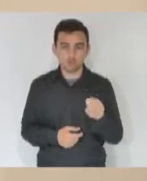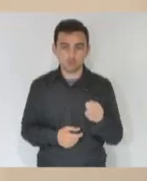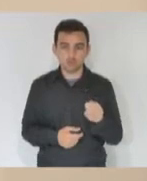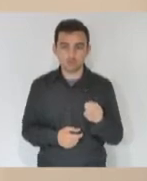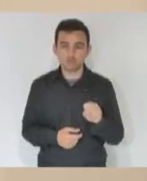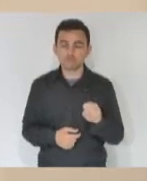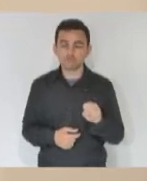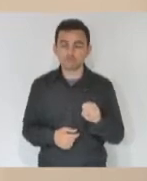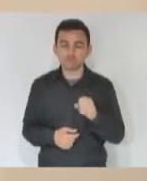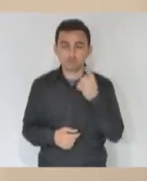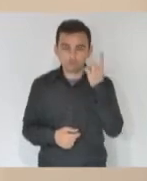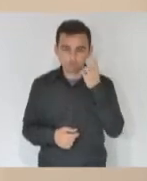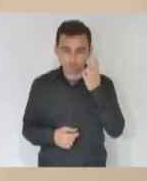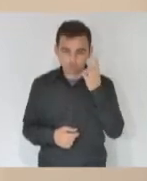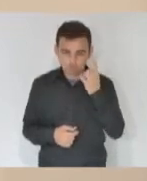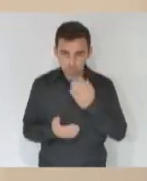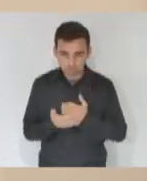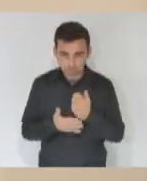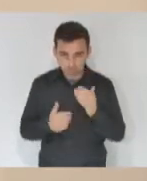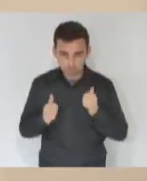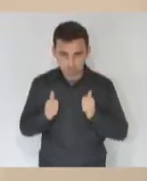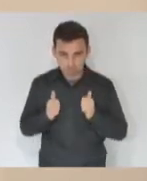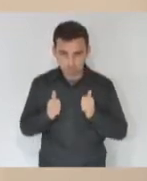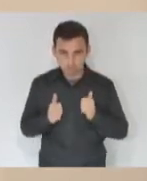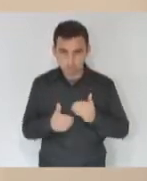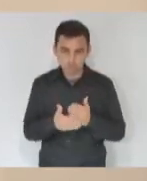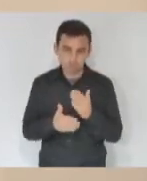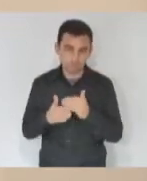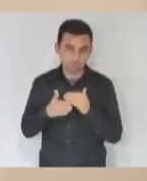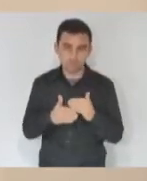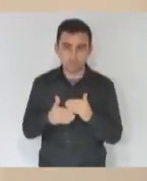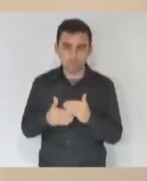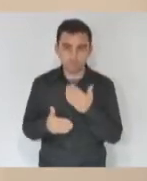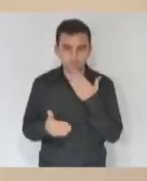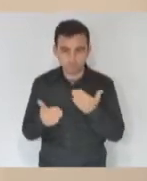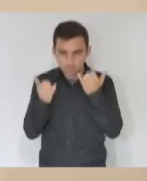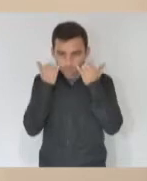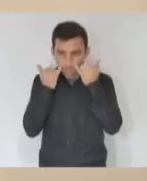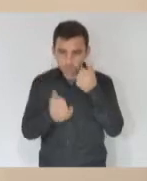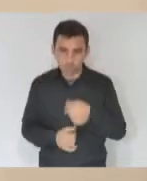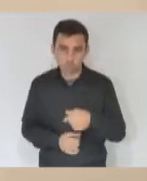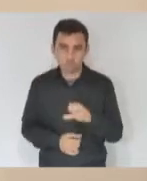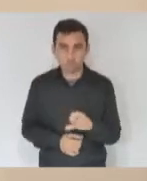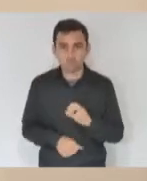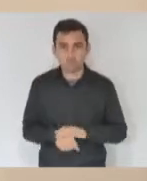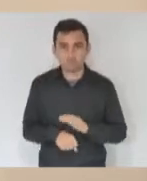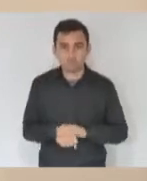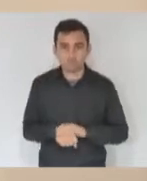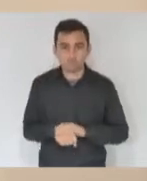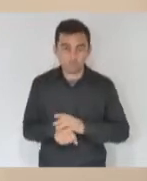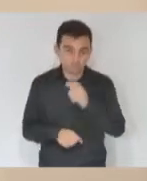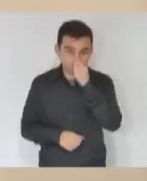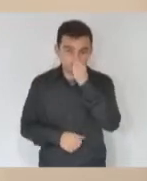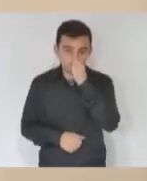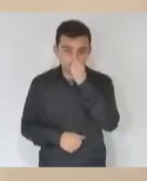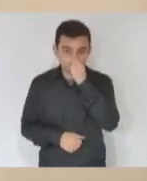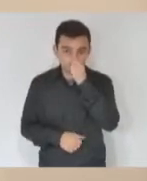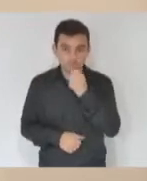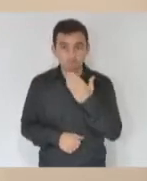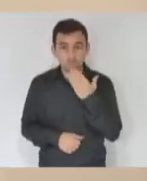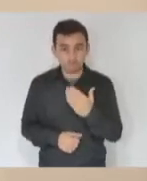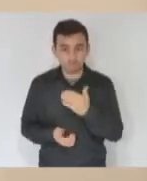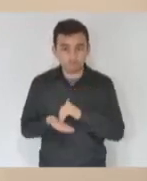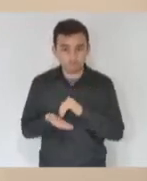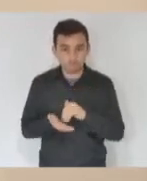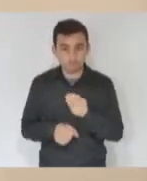que aprovam permaneçam como se encontram. Aprovado por unanimidade. Pedido de informação 79, autoria deputado João Amin, solicitando ao secretário de